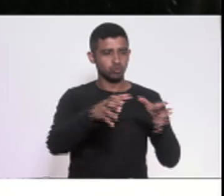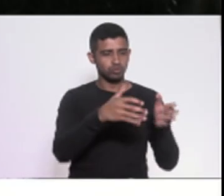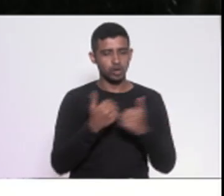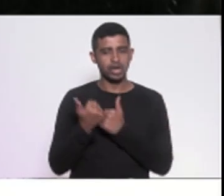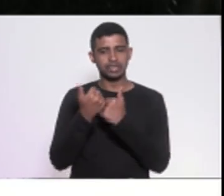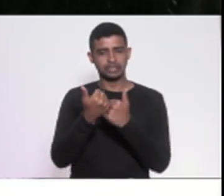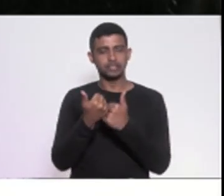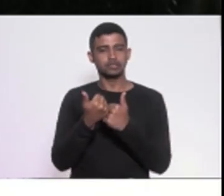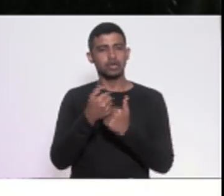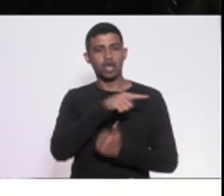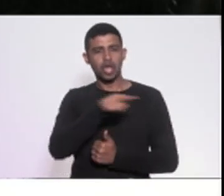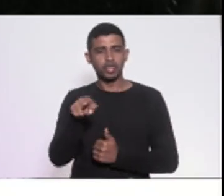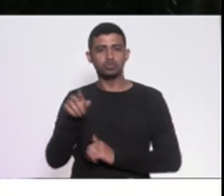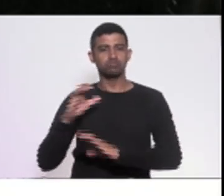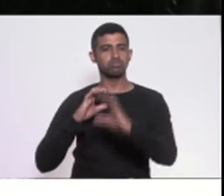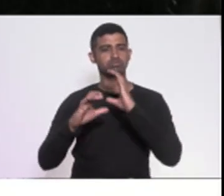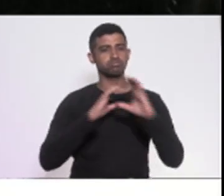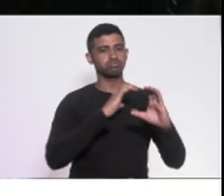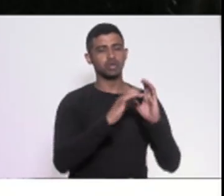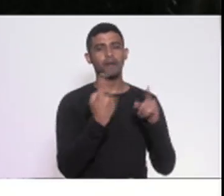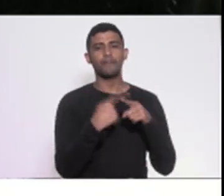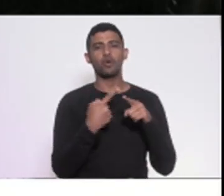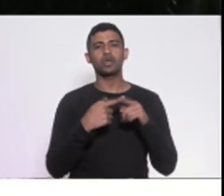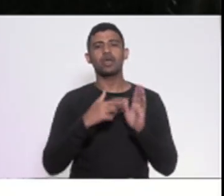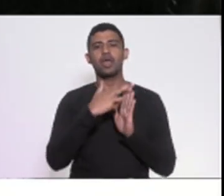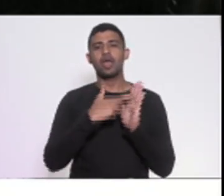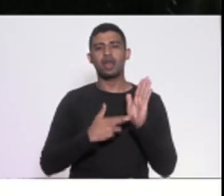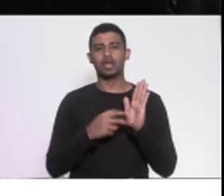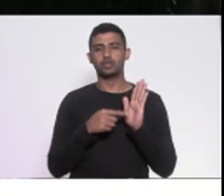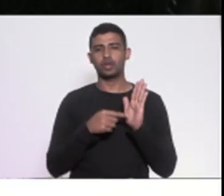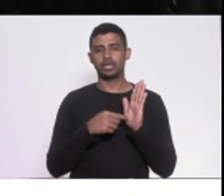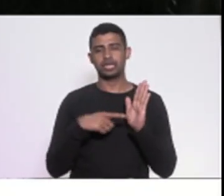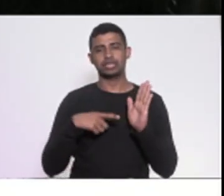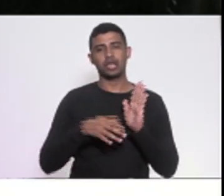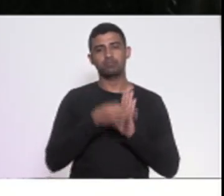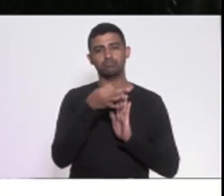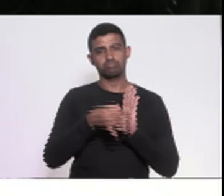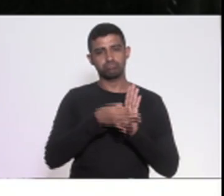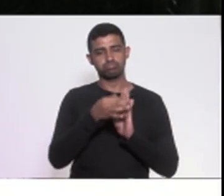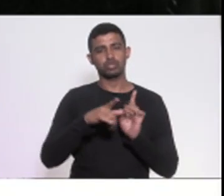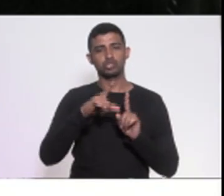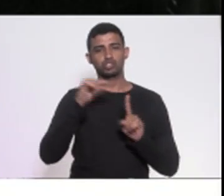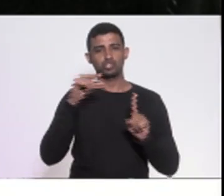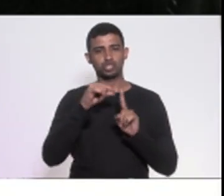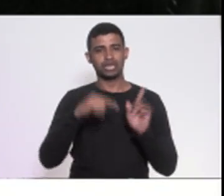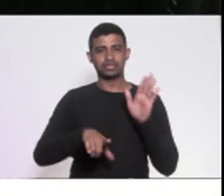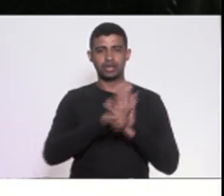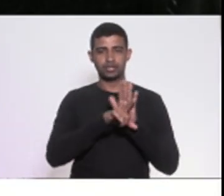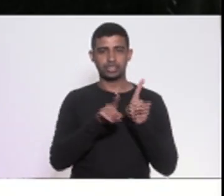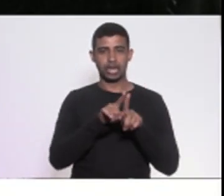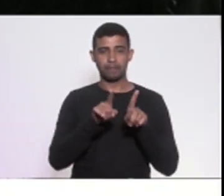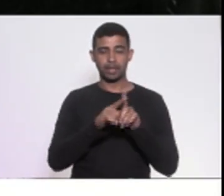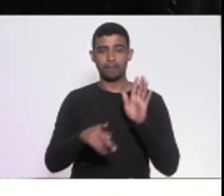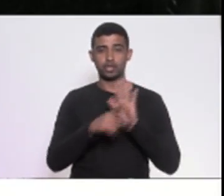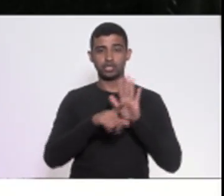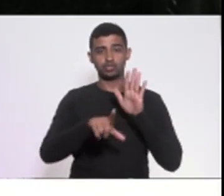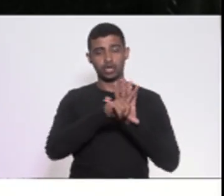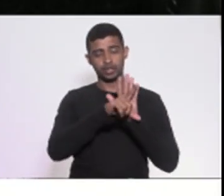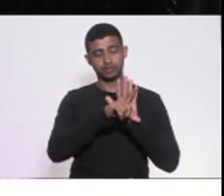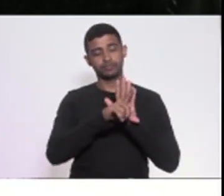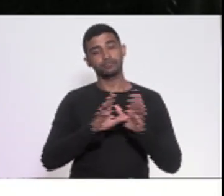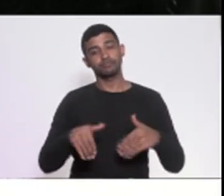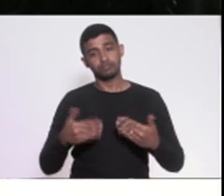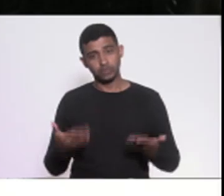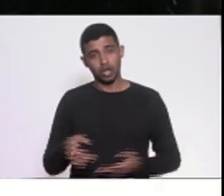em interlocução, porque no relatório há sugestão de indicação legislativa e de projeto de lei.